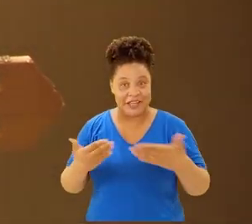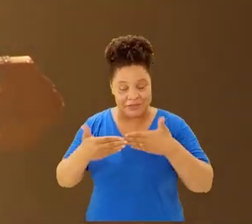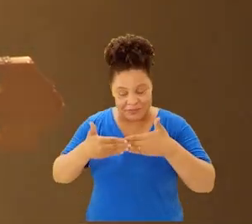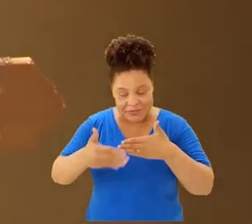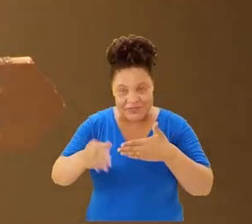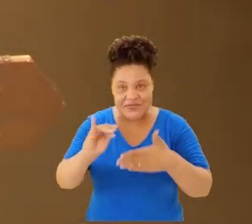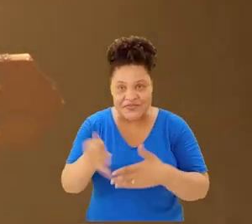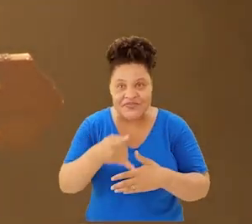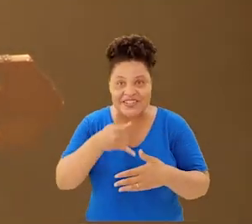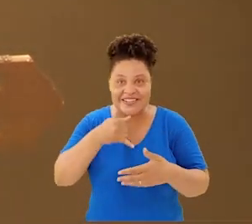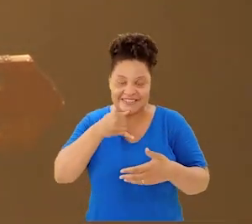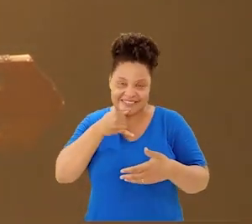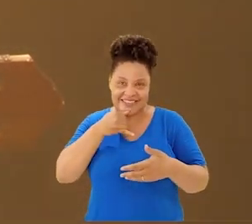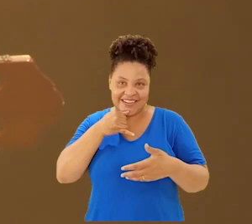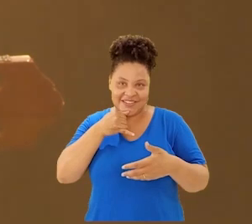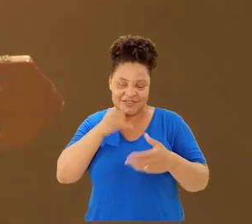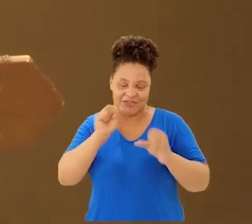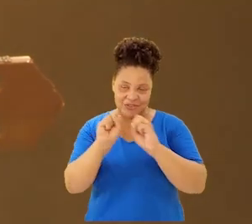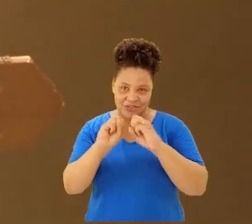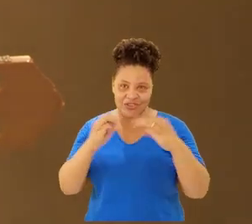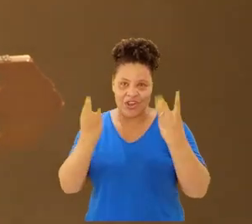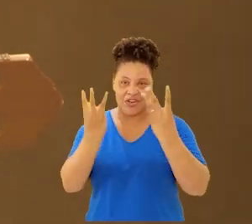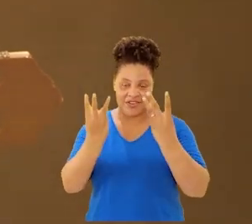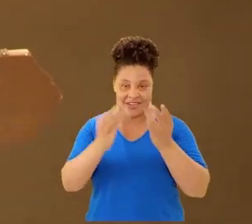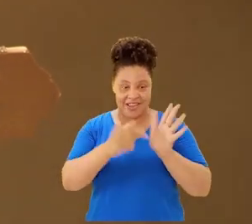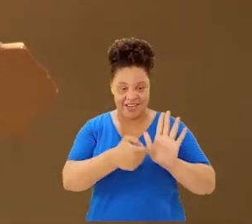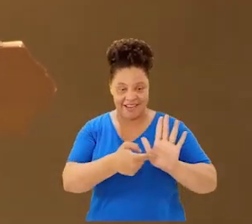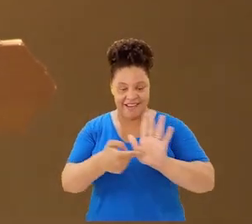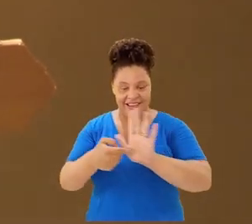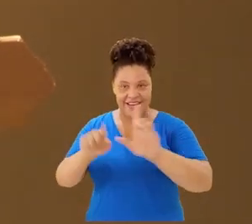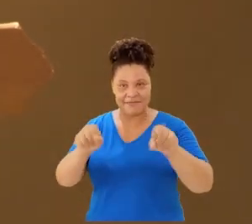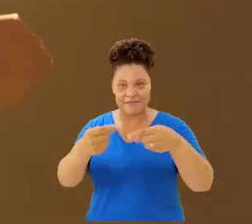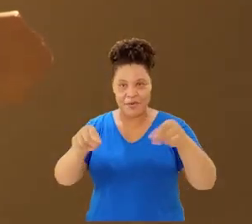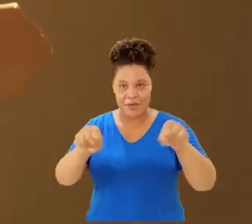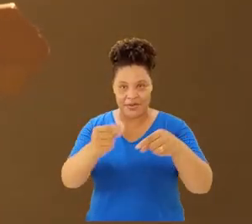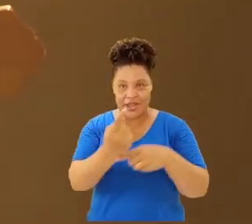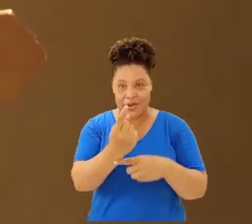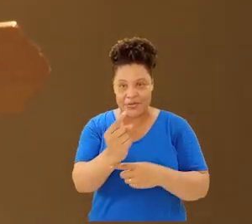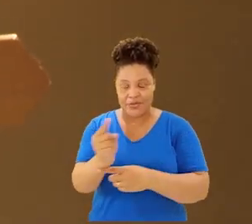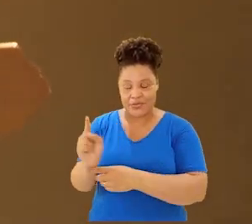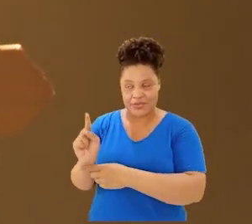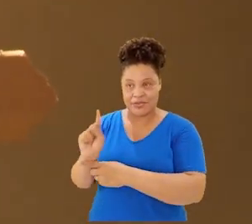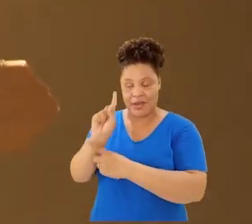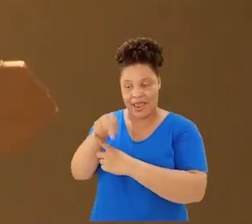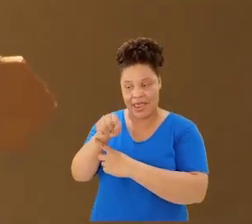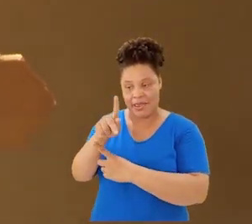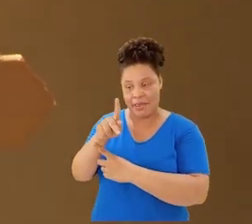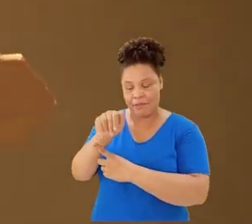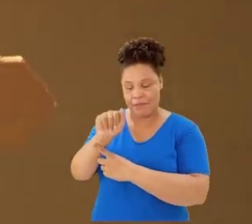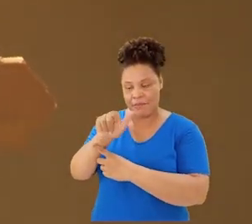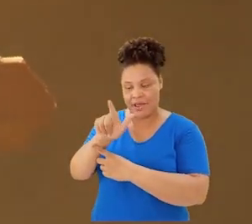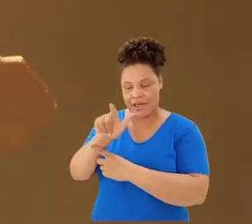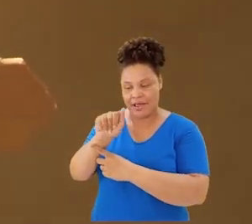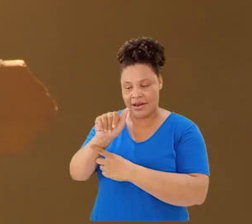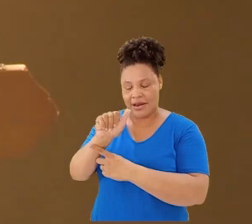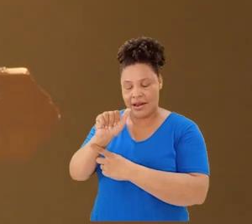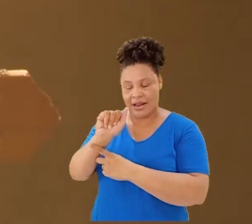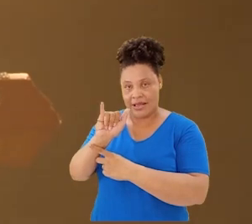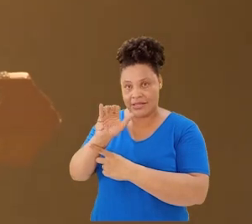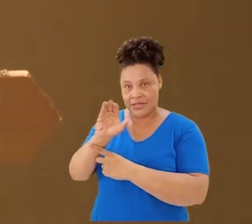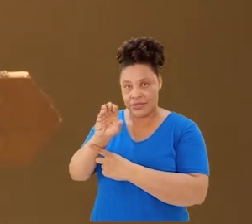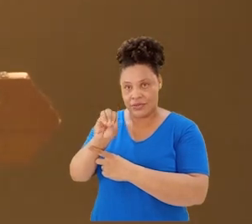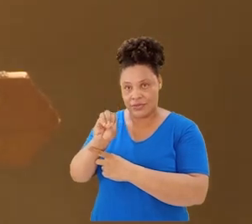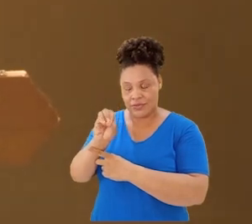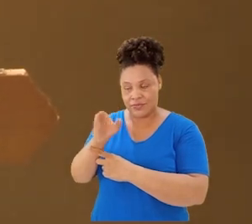nossa tocada. E essa última música se chama Palácio do Sol. É uma música inédita, uma composição nossa da